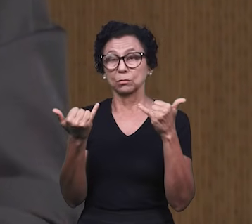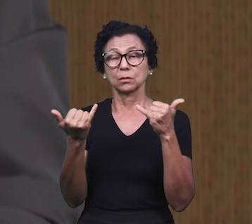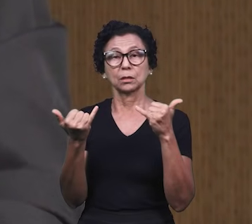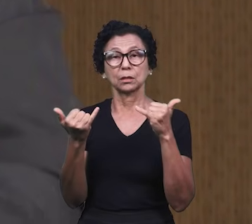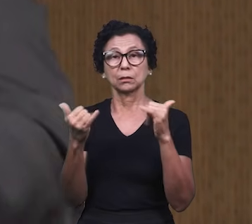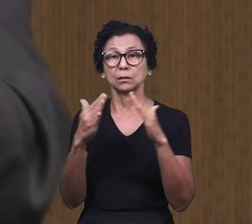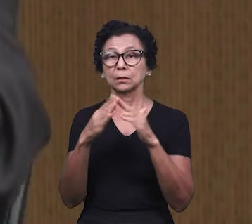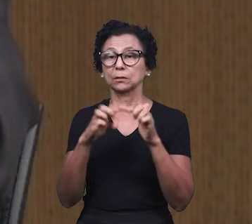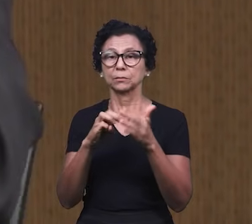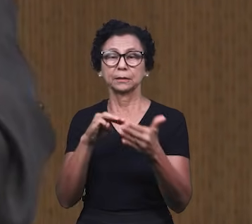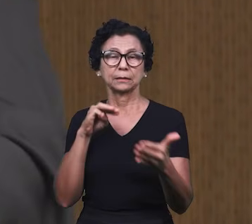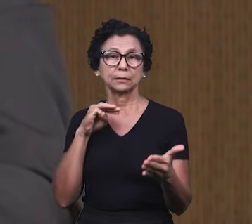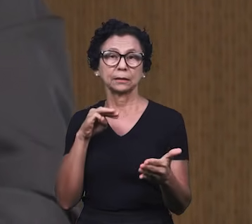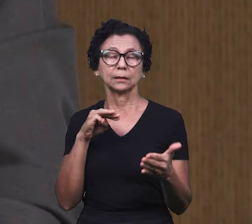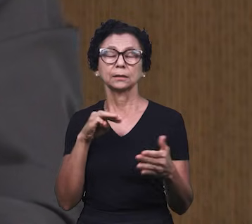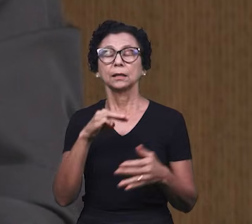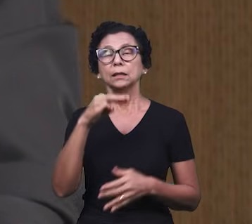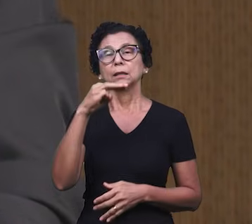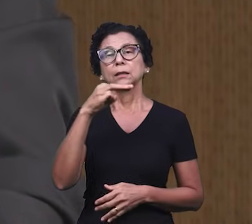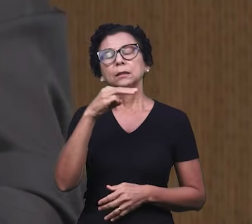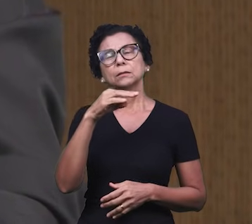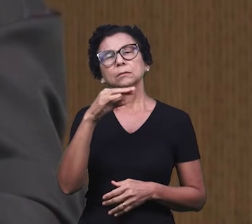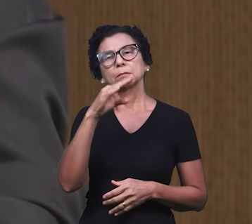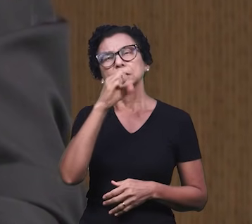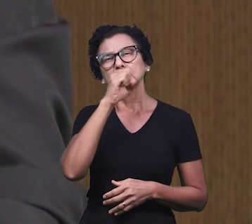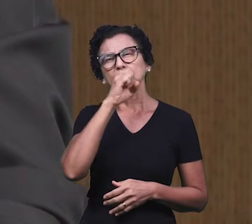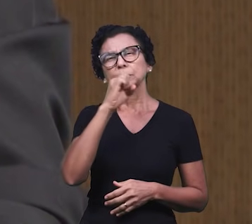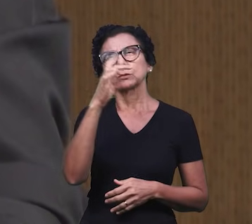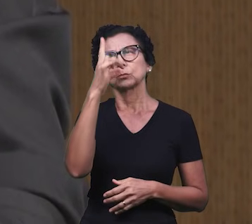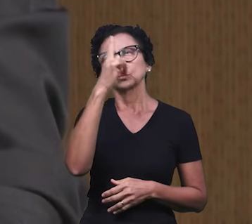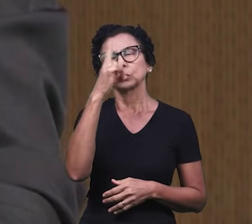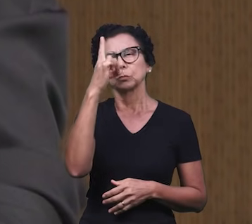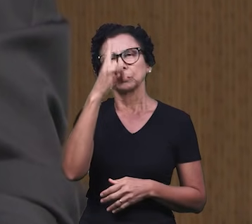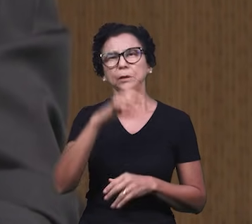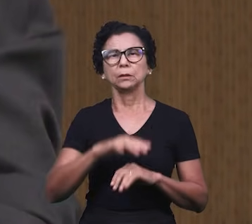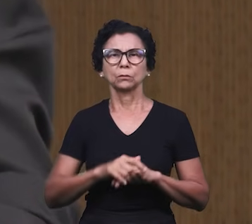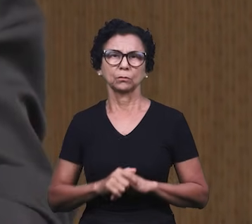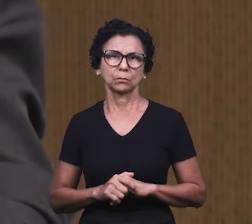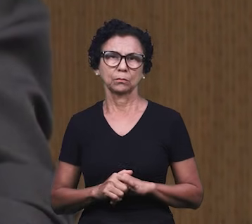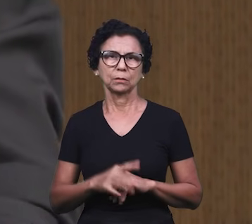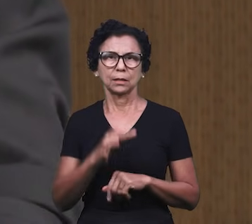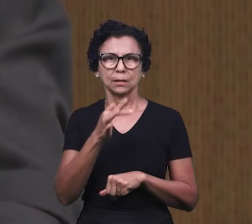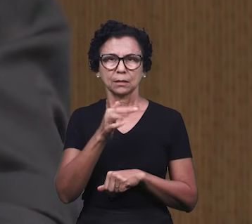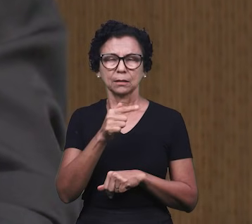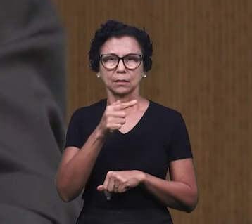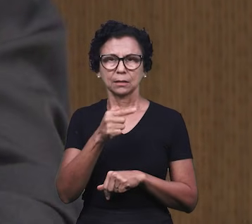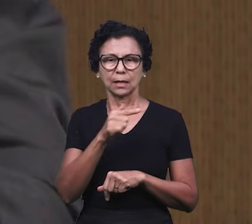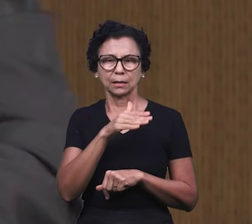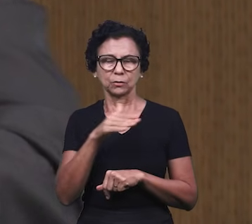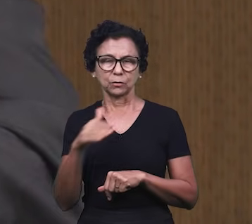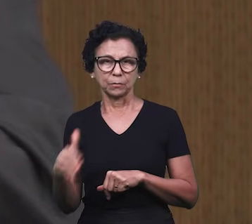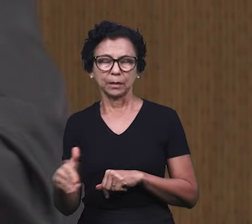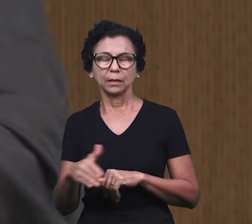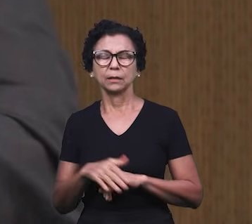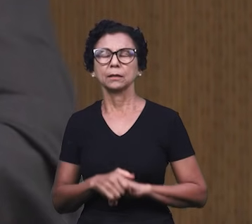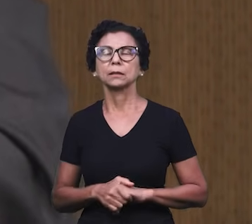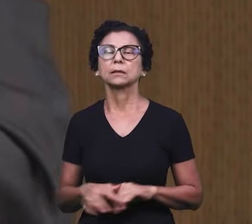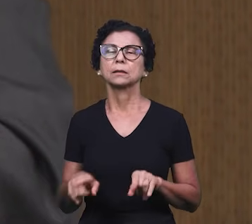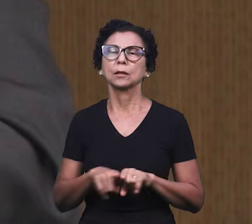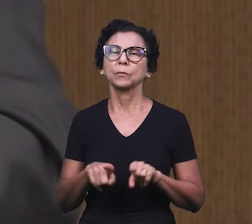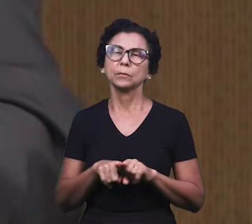Manaim News. No sábado e domingo, 7h30, nós temos o Agro Pastoril, que é um programa que fala